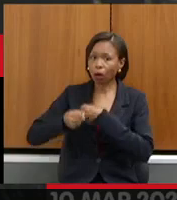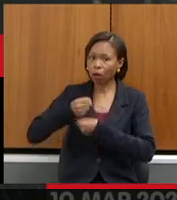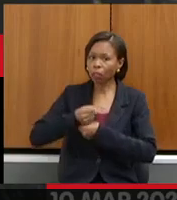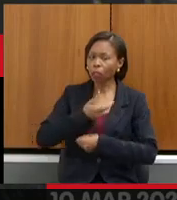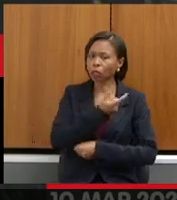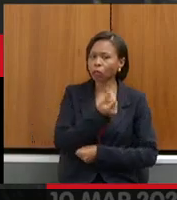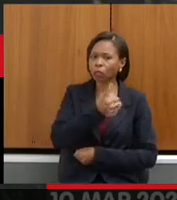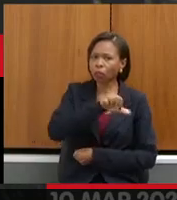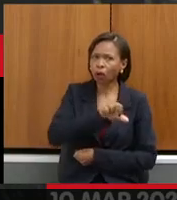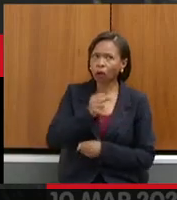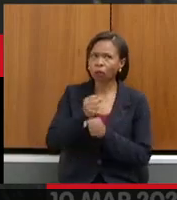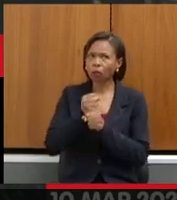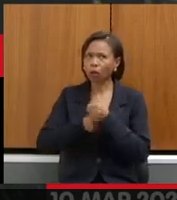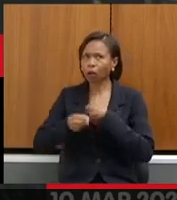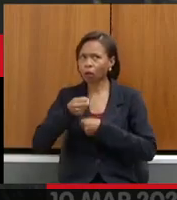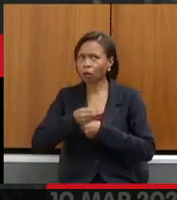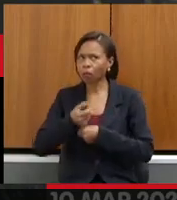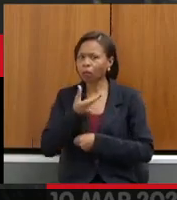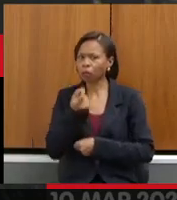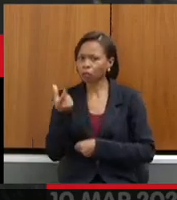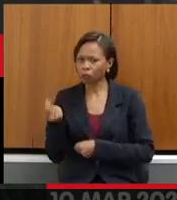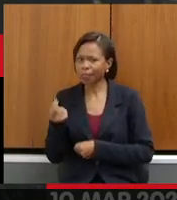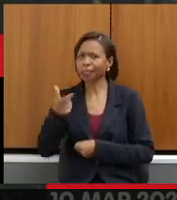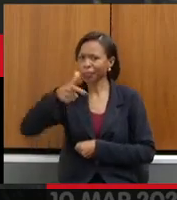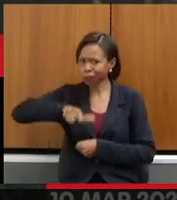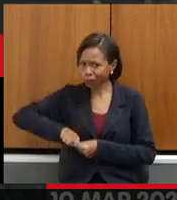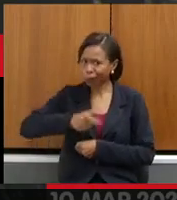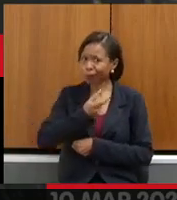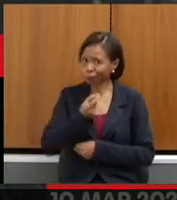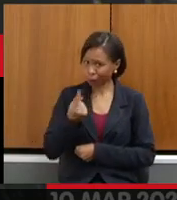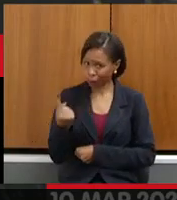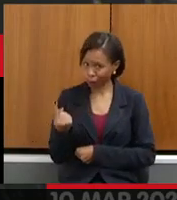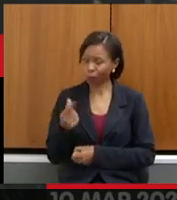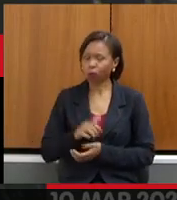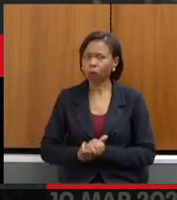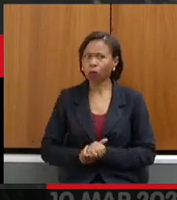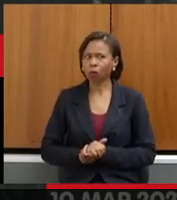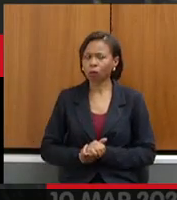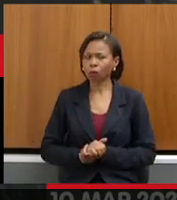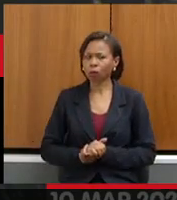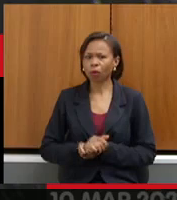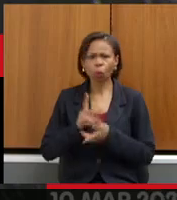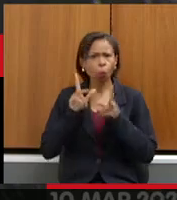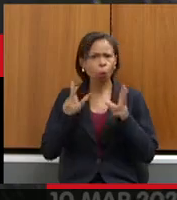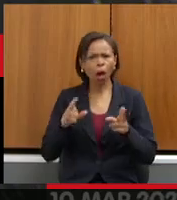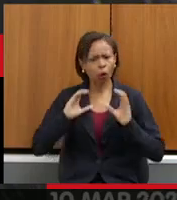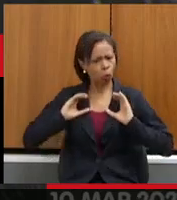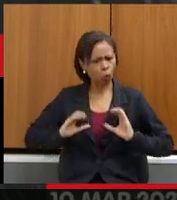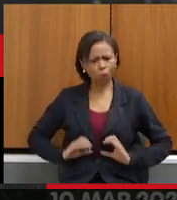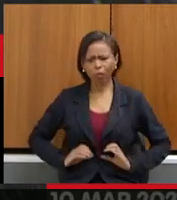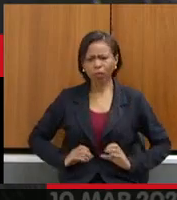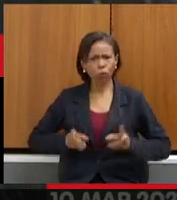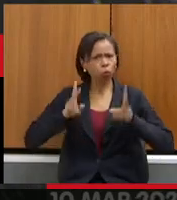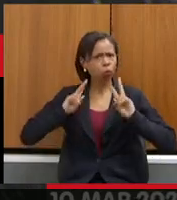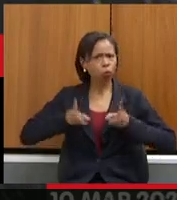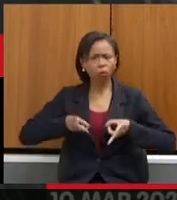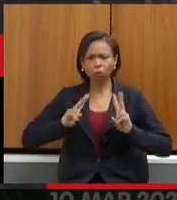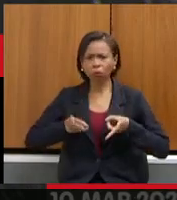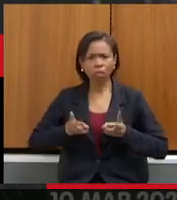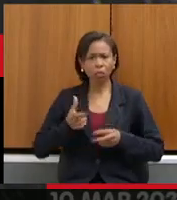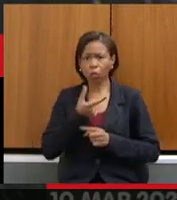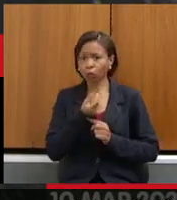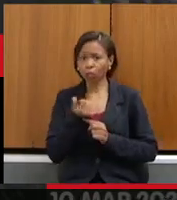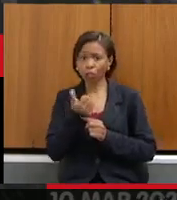2019/2020 e Pelo visto deve se repetir em 2021 exatamente o mesmo não seja um comportamento melhor em